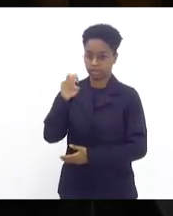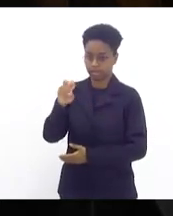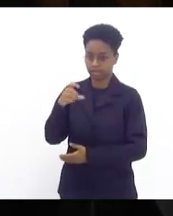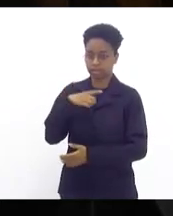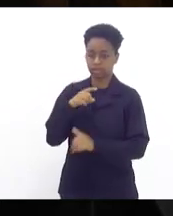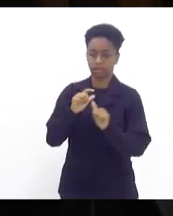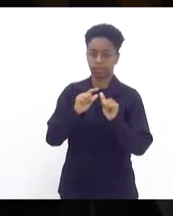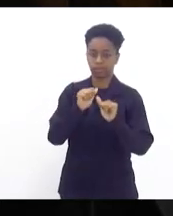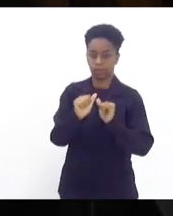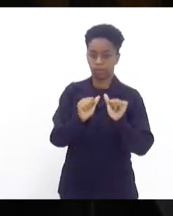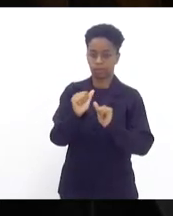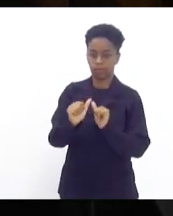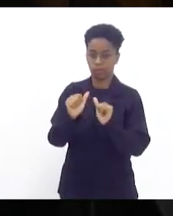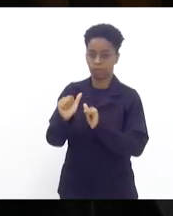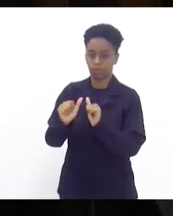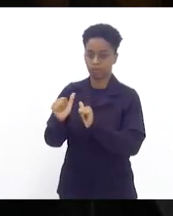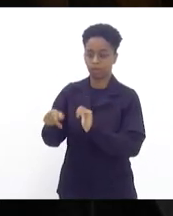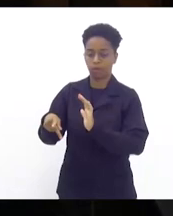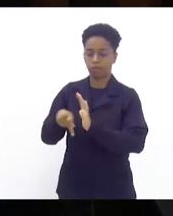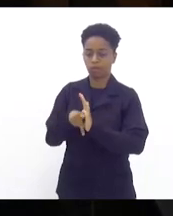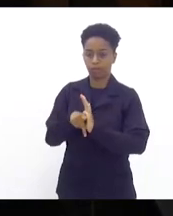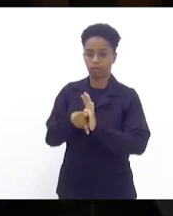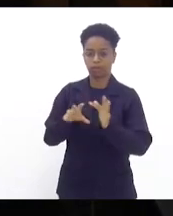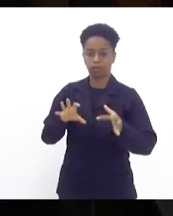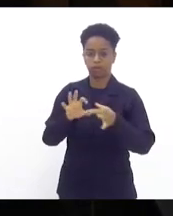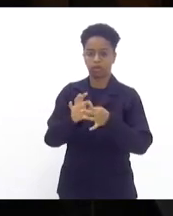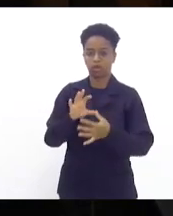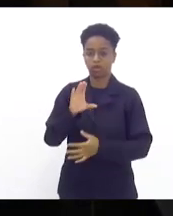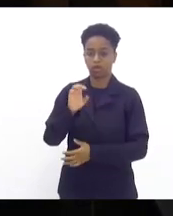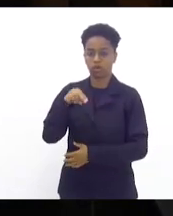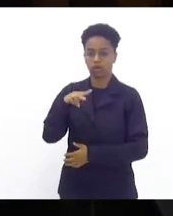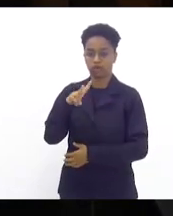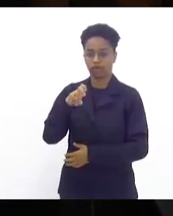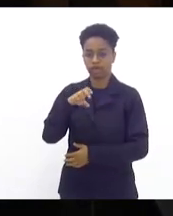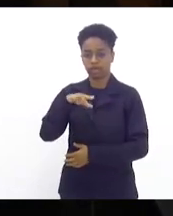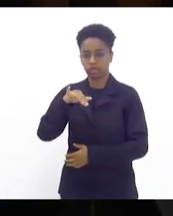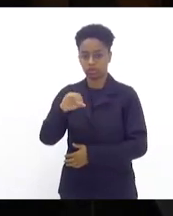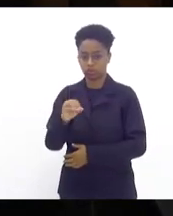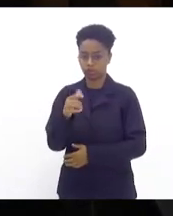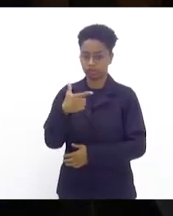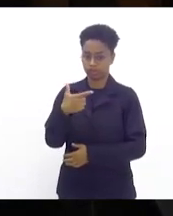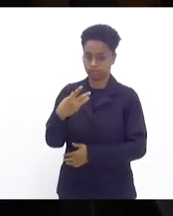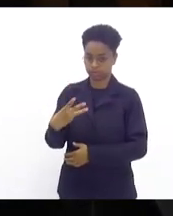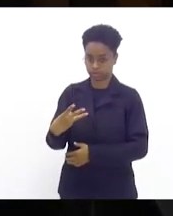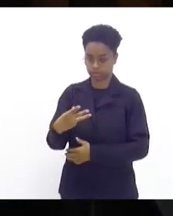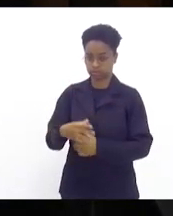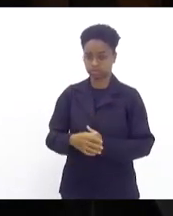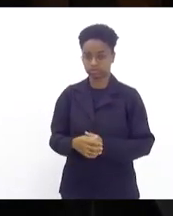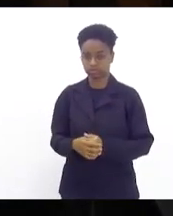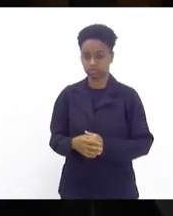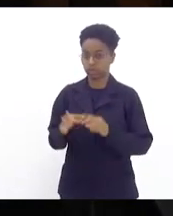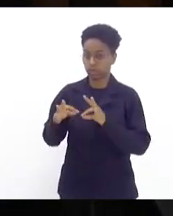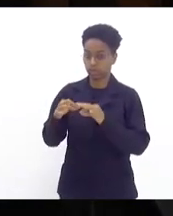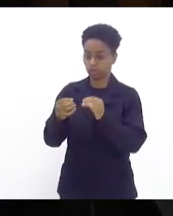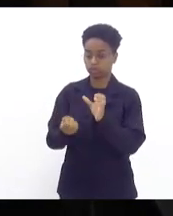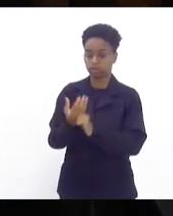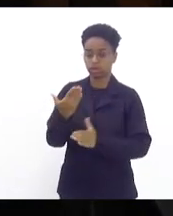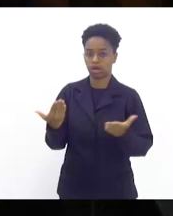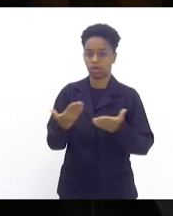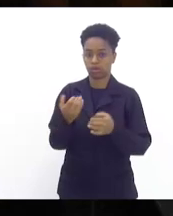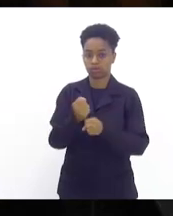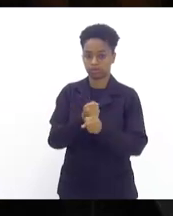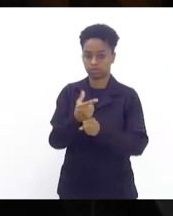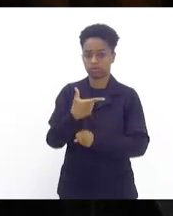efetuadas pelo convênio confaz 23 todos desse ano